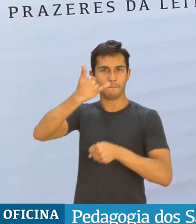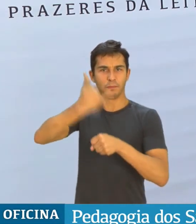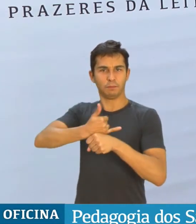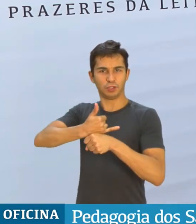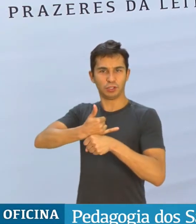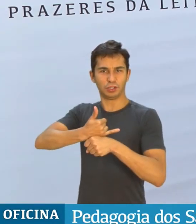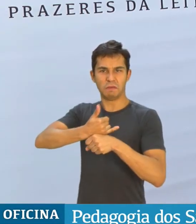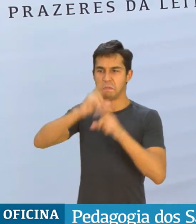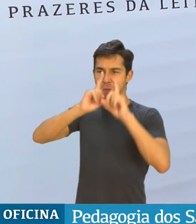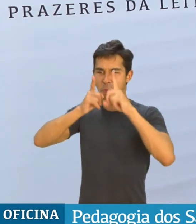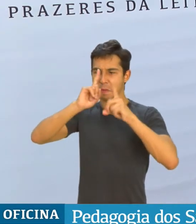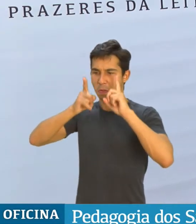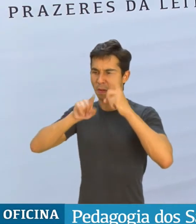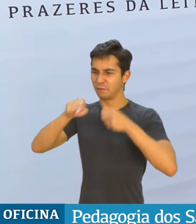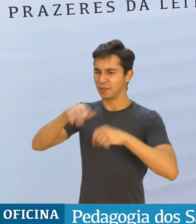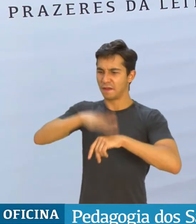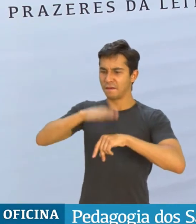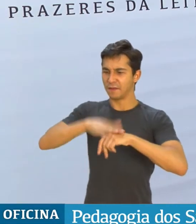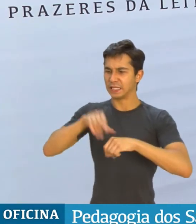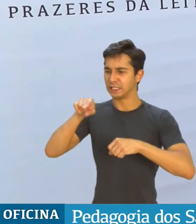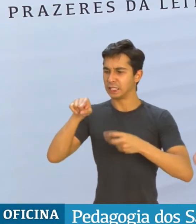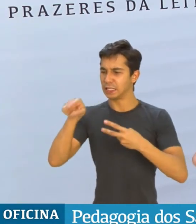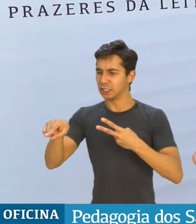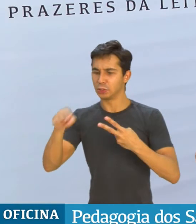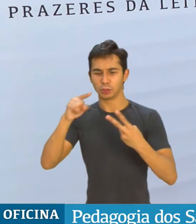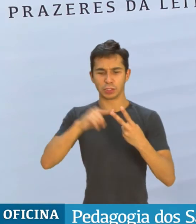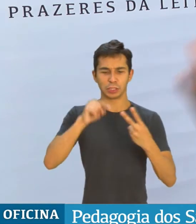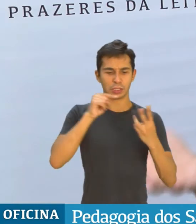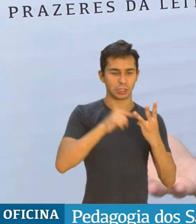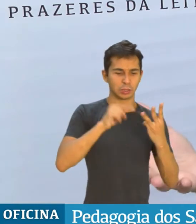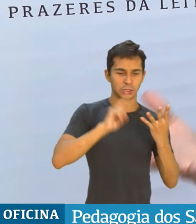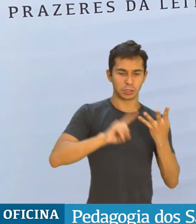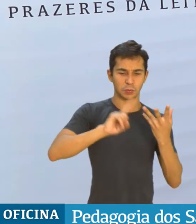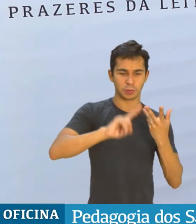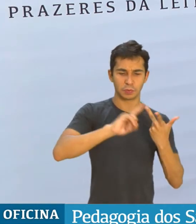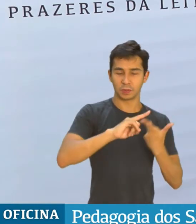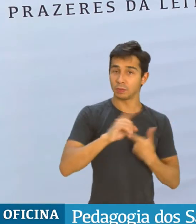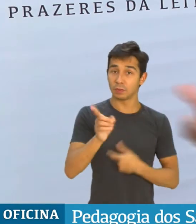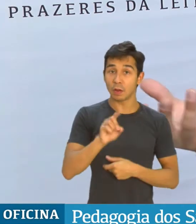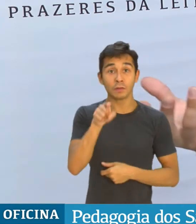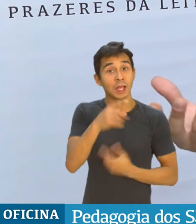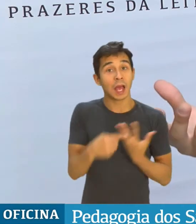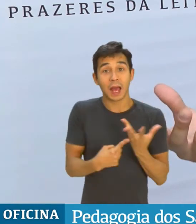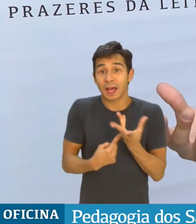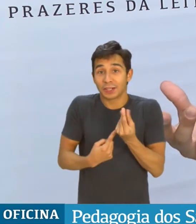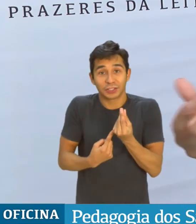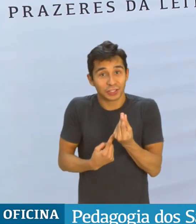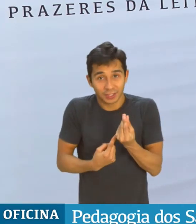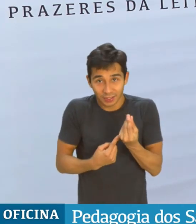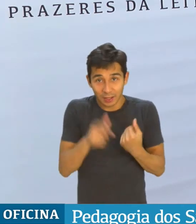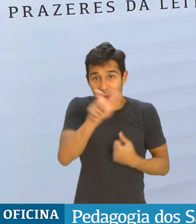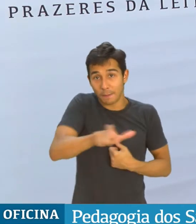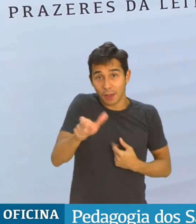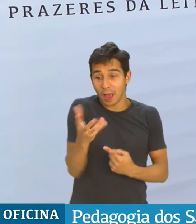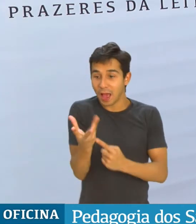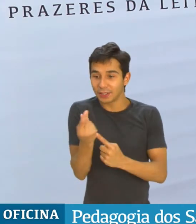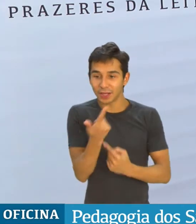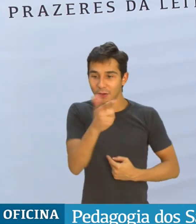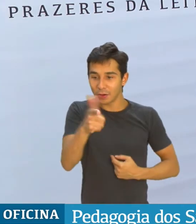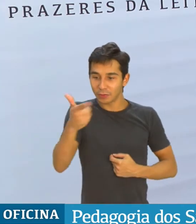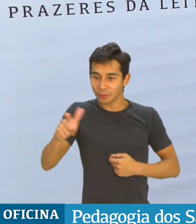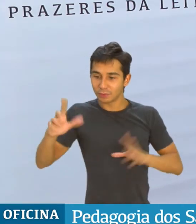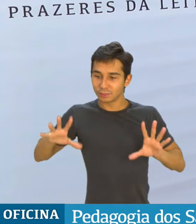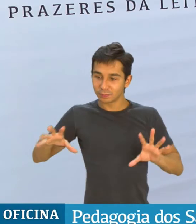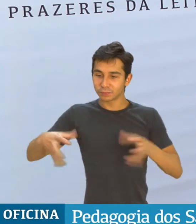está trazendo empregados. Você é uma pessoa que gosta, é um artista e quer encontrar outros artistas, né? Então é